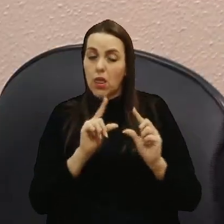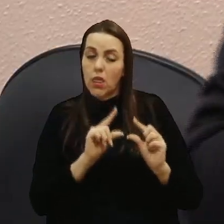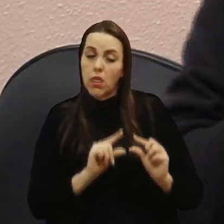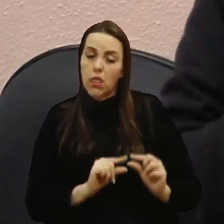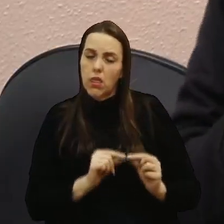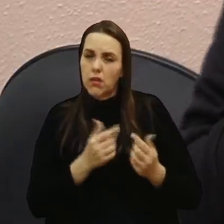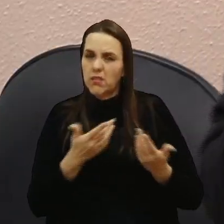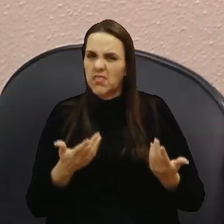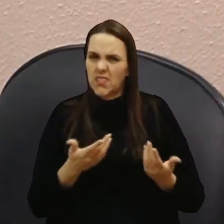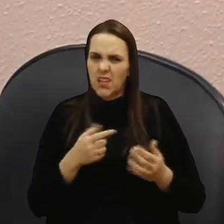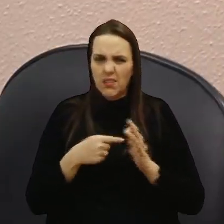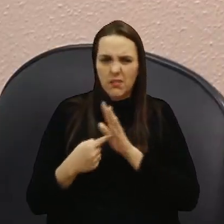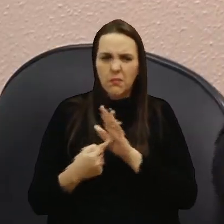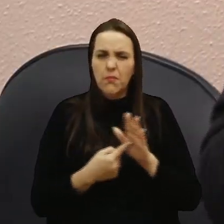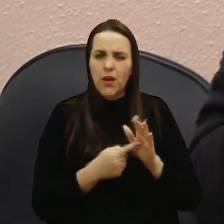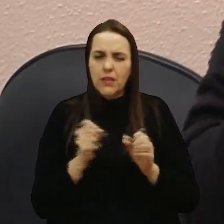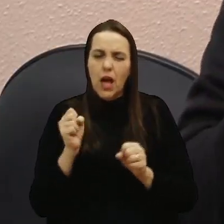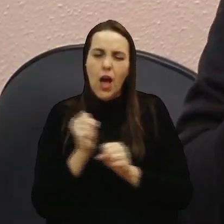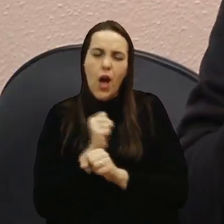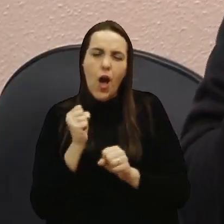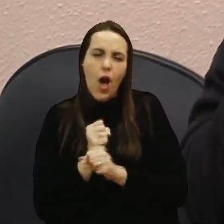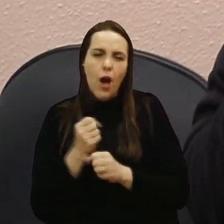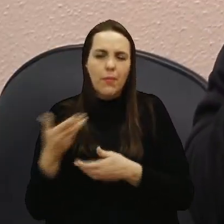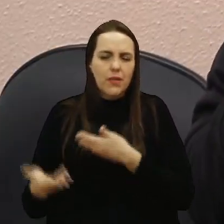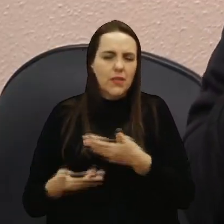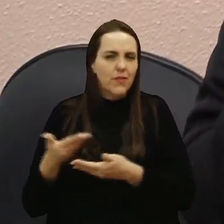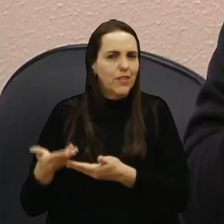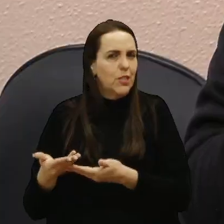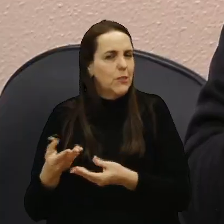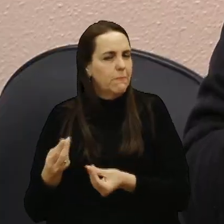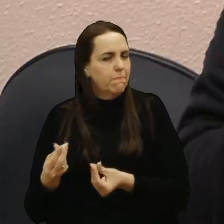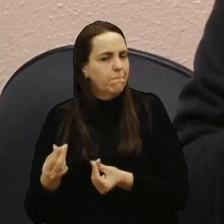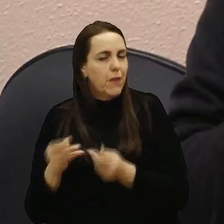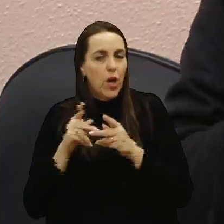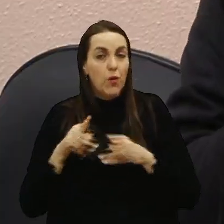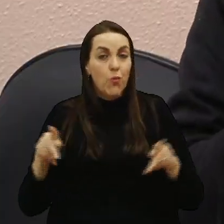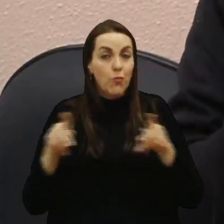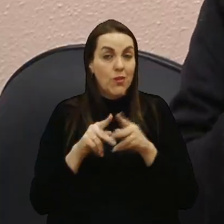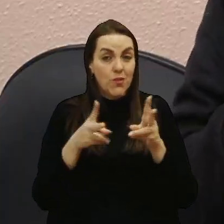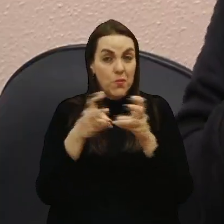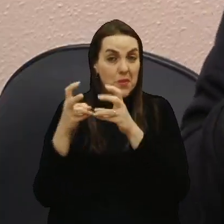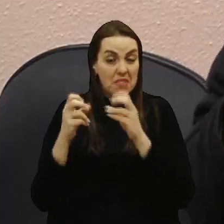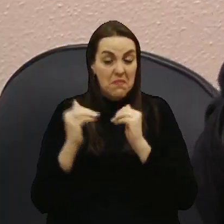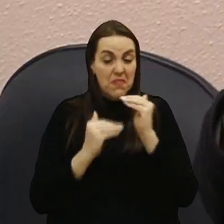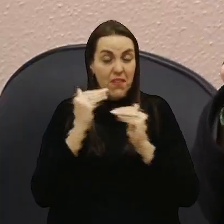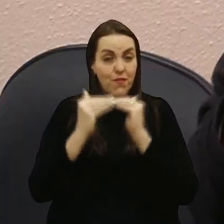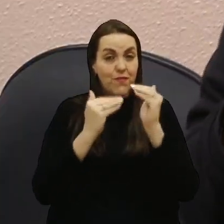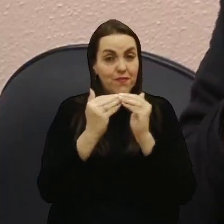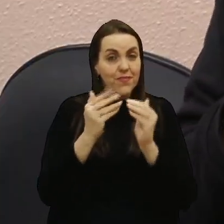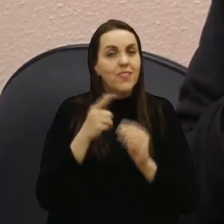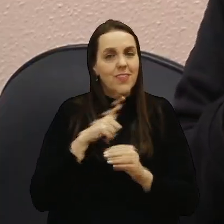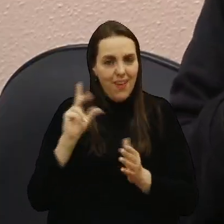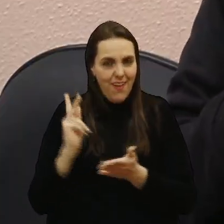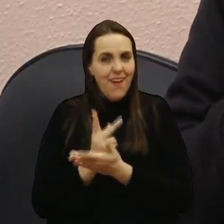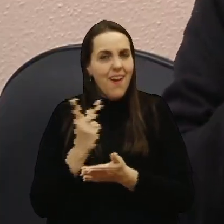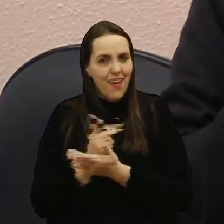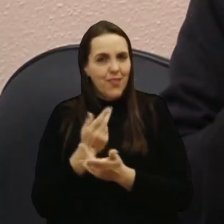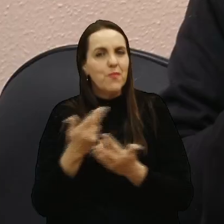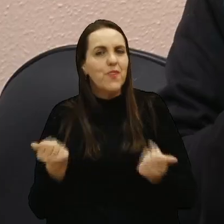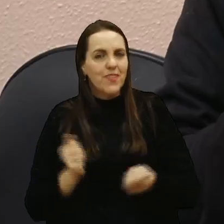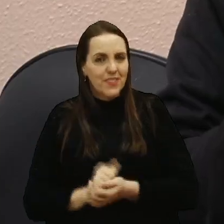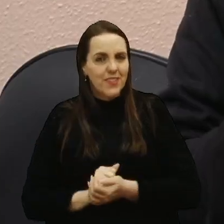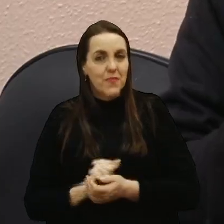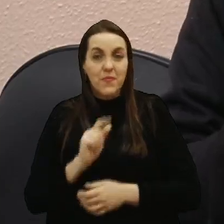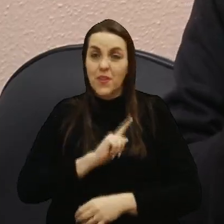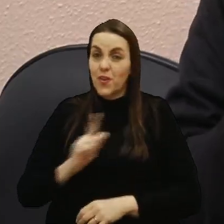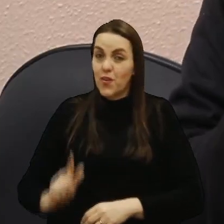obras e serviços. O problema é que se a população não sente a evolução, quer dizer que tem alguma coisa errada. Esse